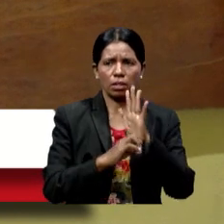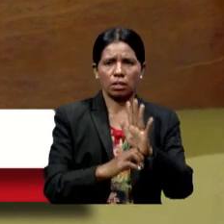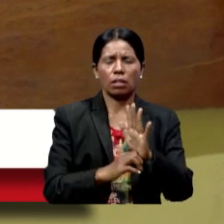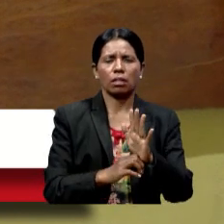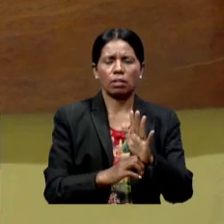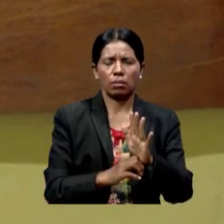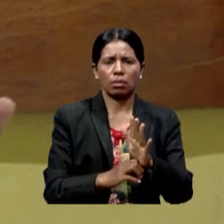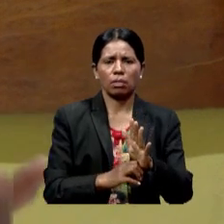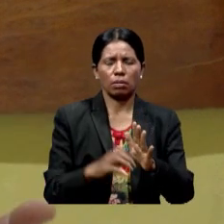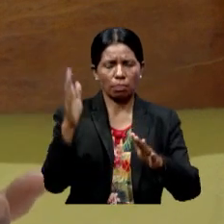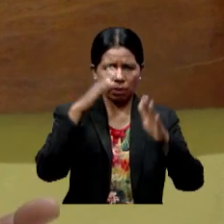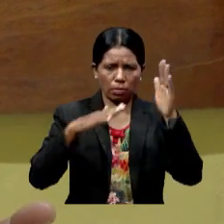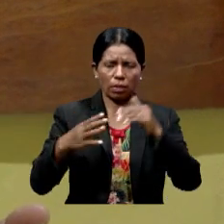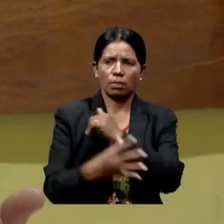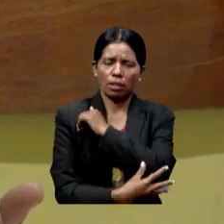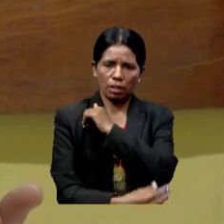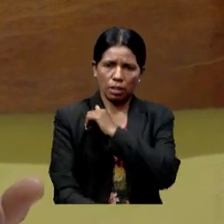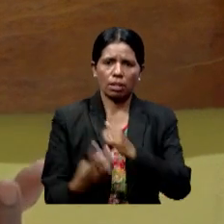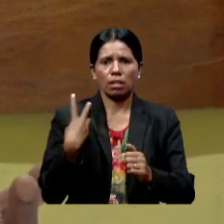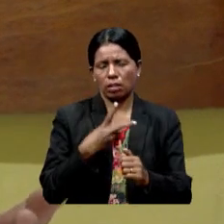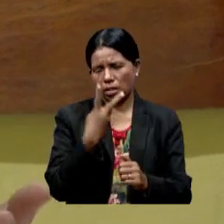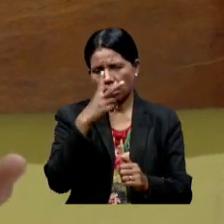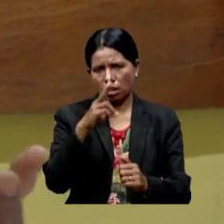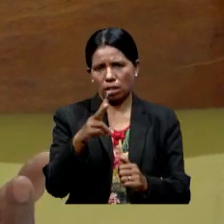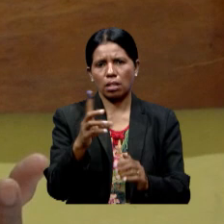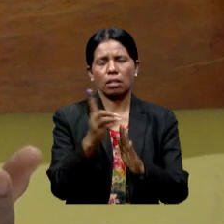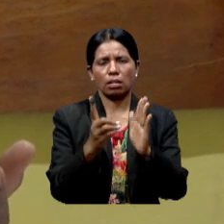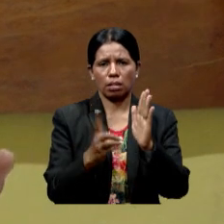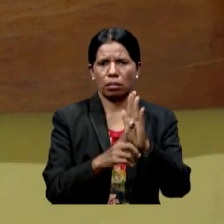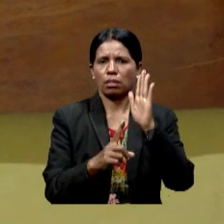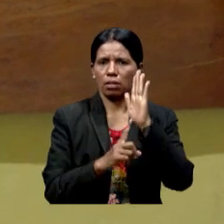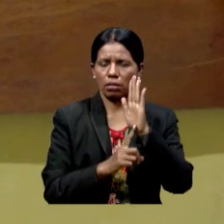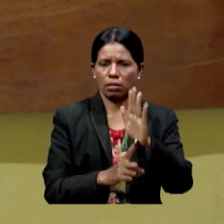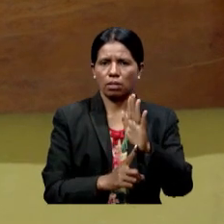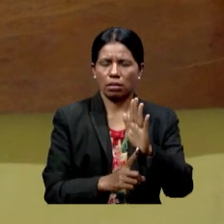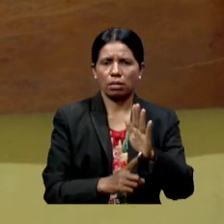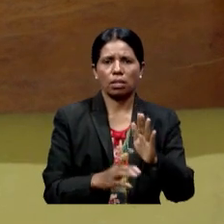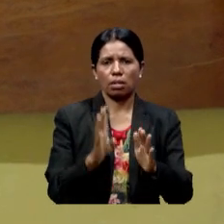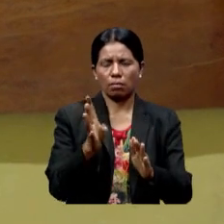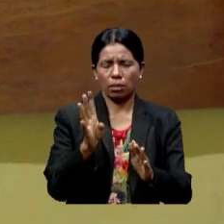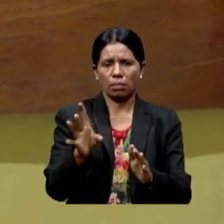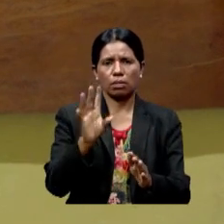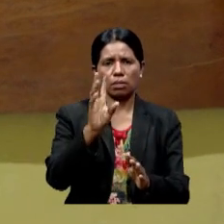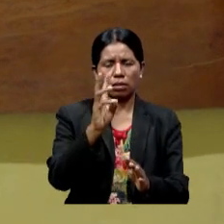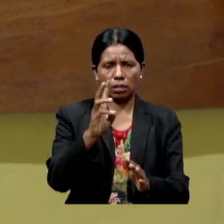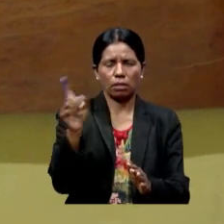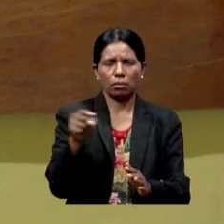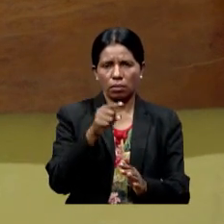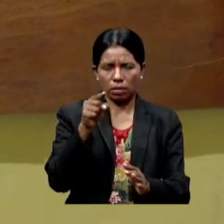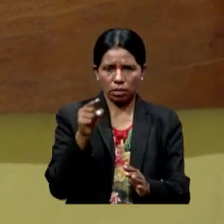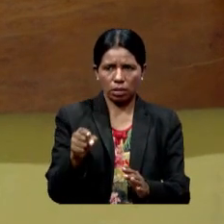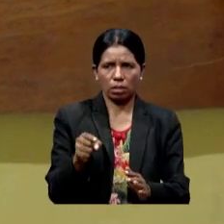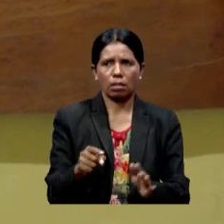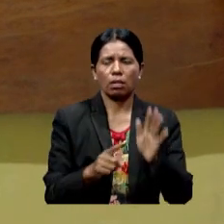kia hosi itahare katak mas menos dados haturu katak ia 46% haturu dehan